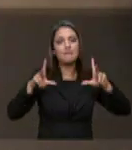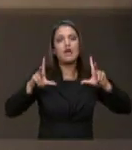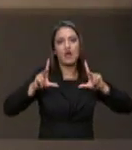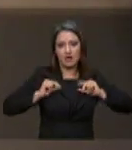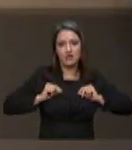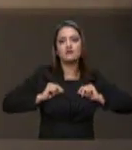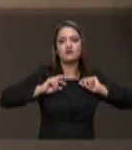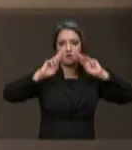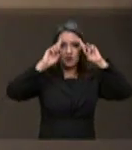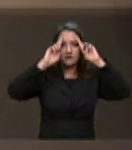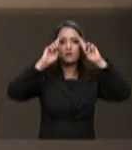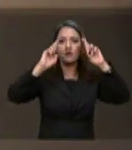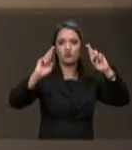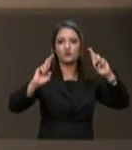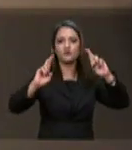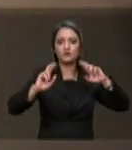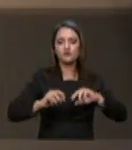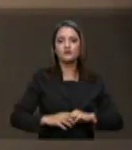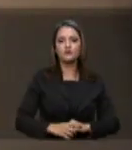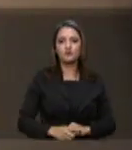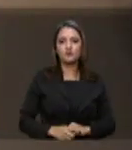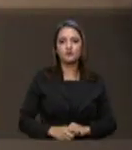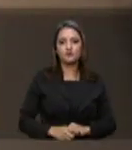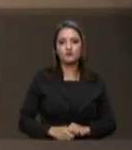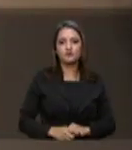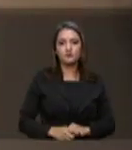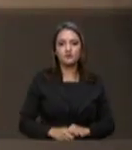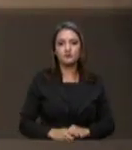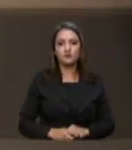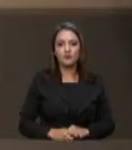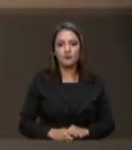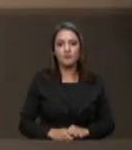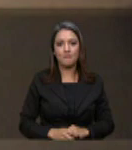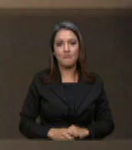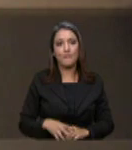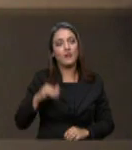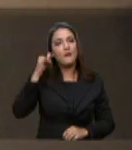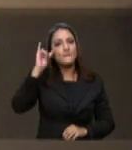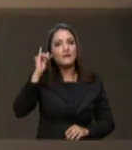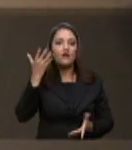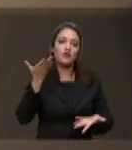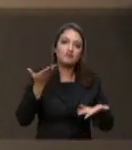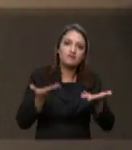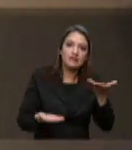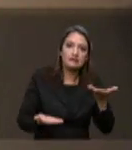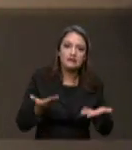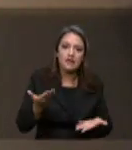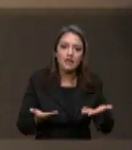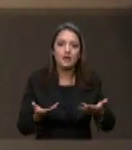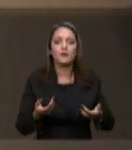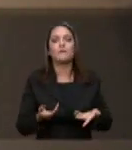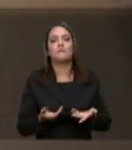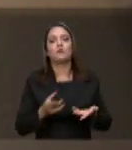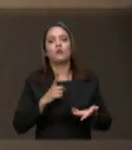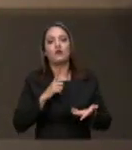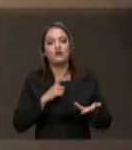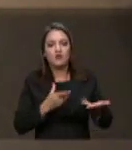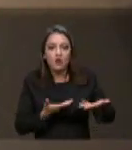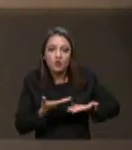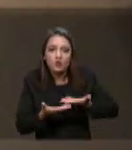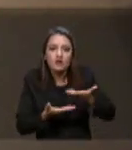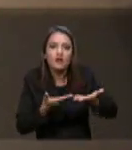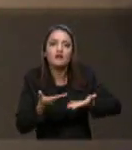ser respeitados e sob pena de haver um desequilíbrio no tratamento uma